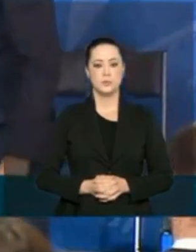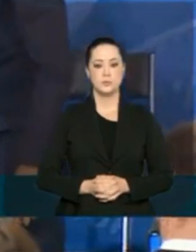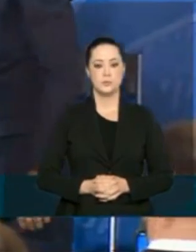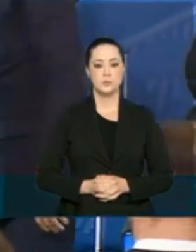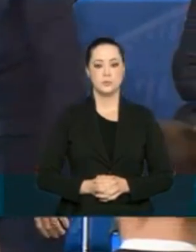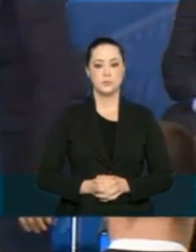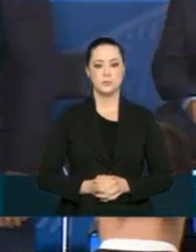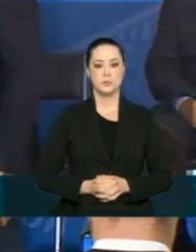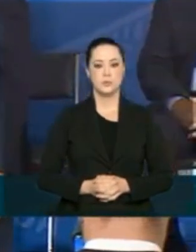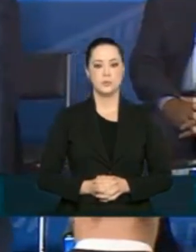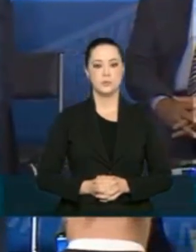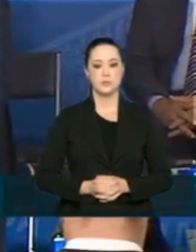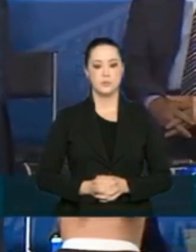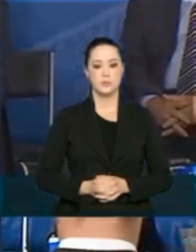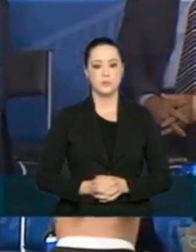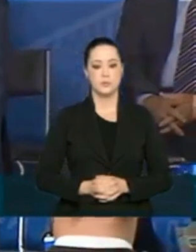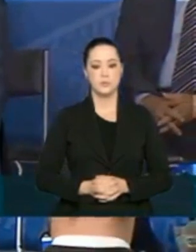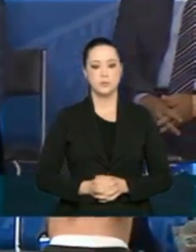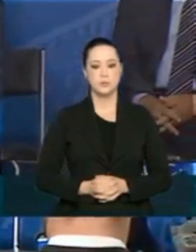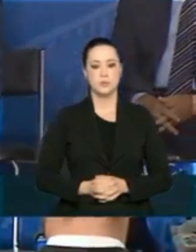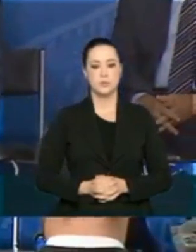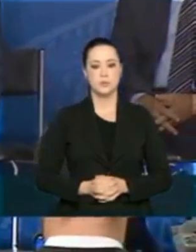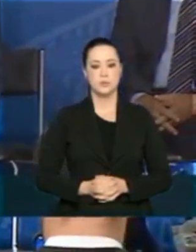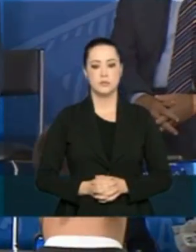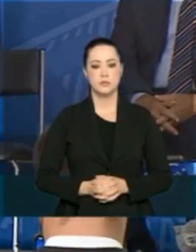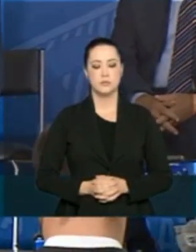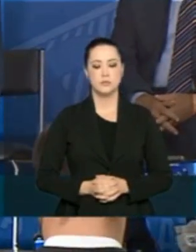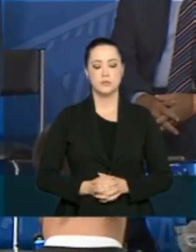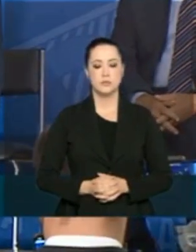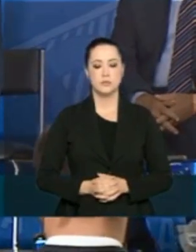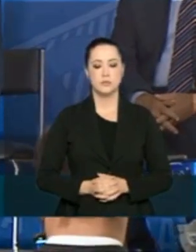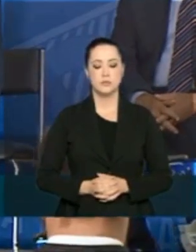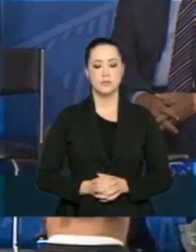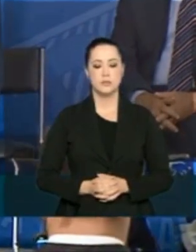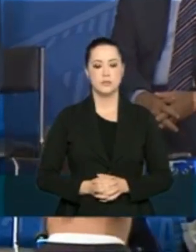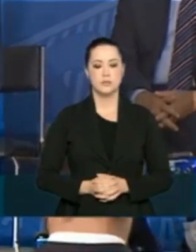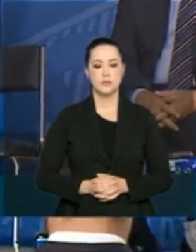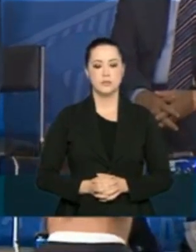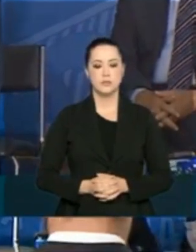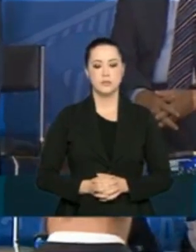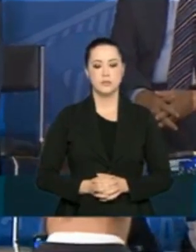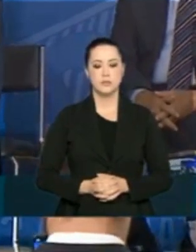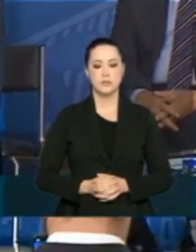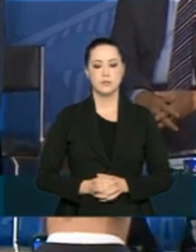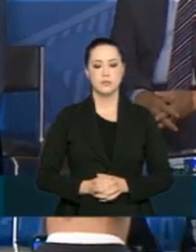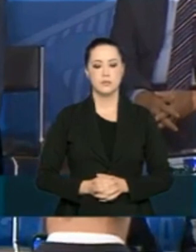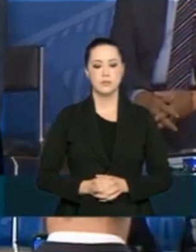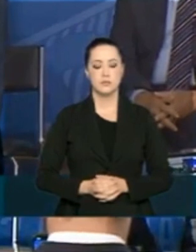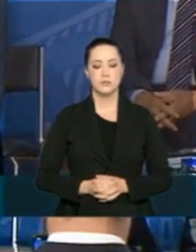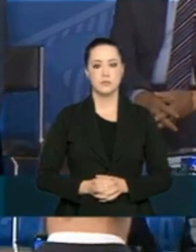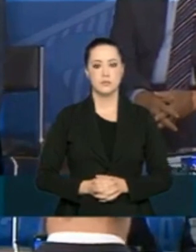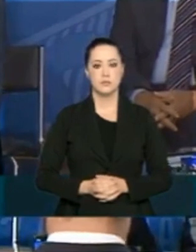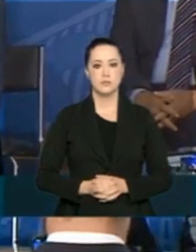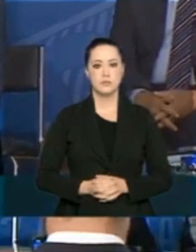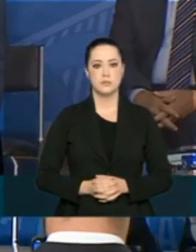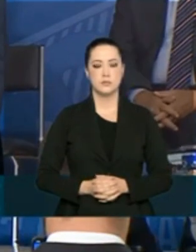às políticas ambientais do governo para a Amazônia. As falas vão acontecer antes da Assembleia Geral da Organização das Nações Unidas. Às